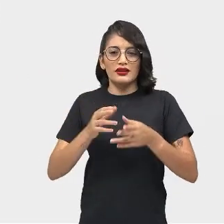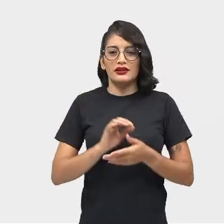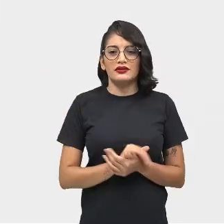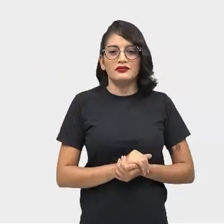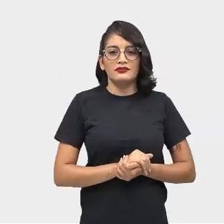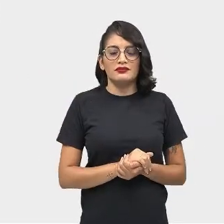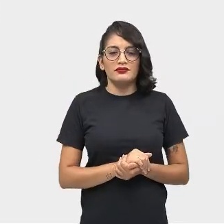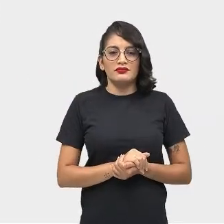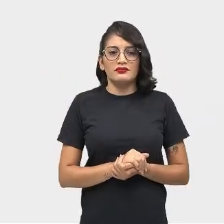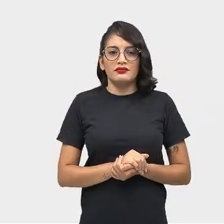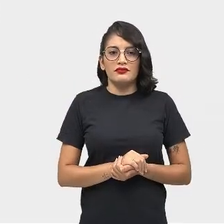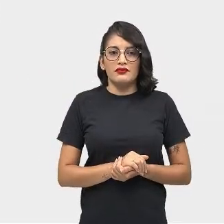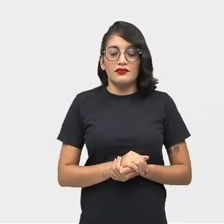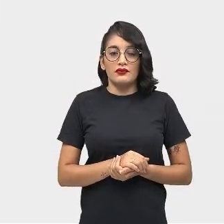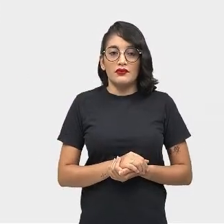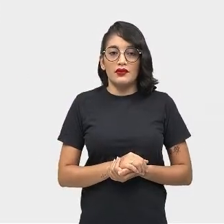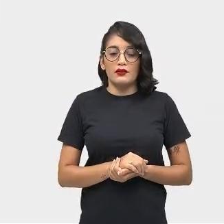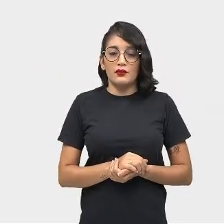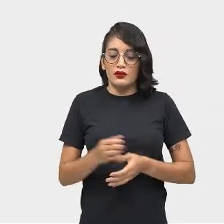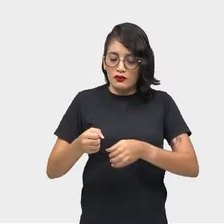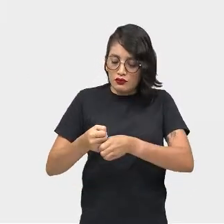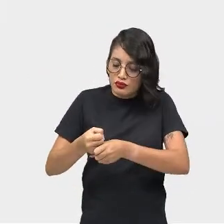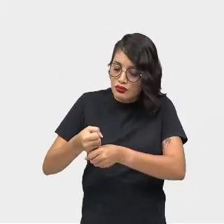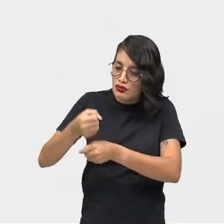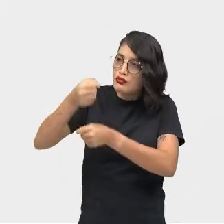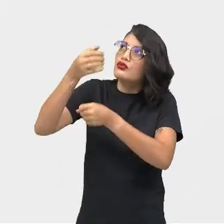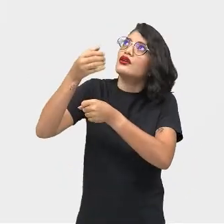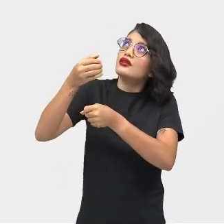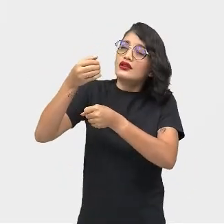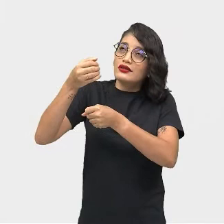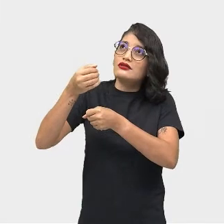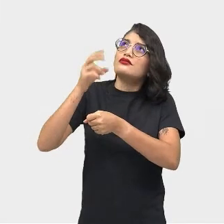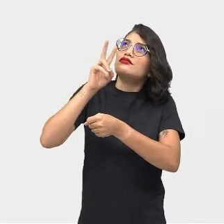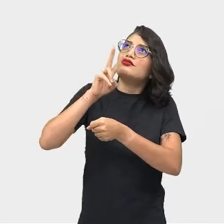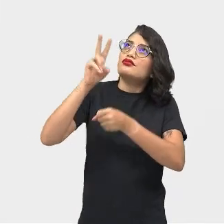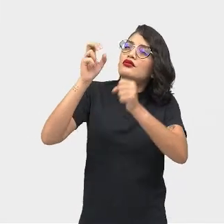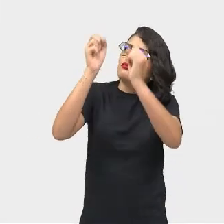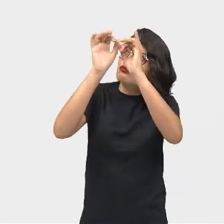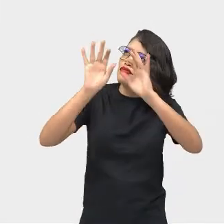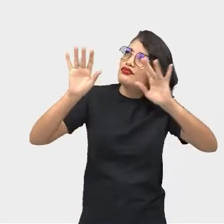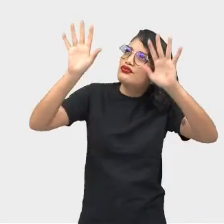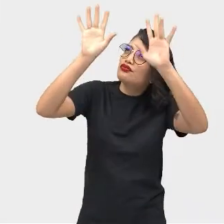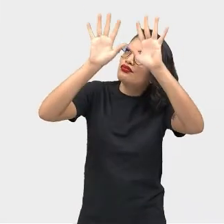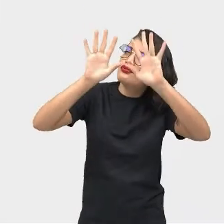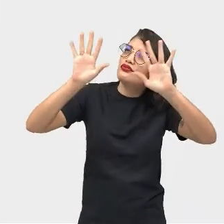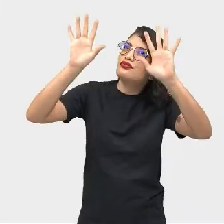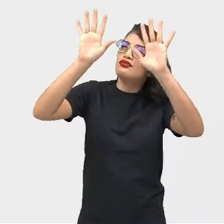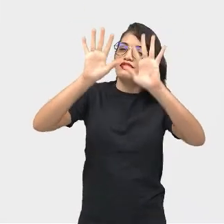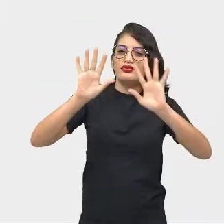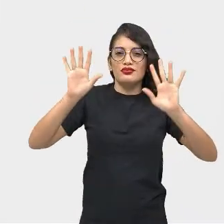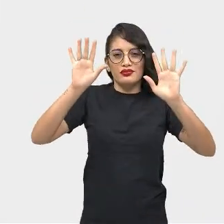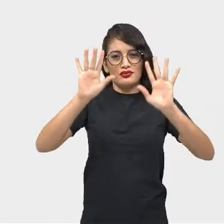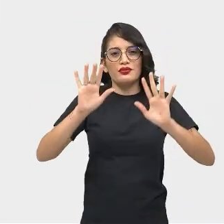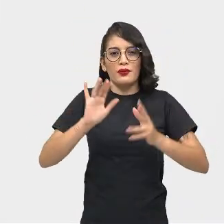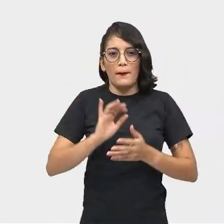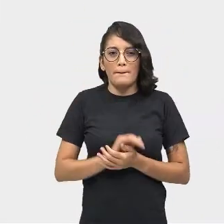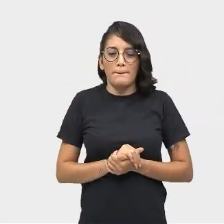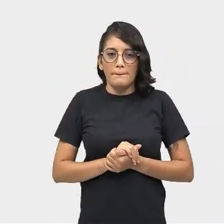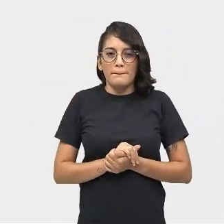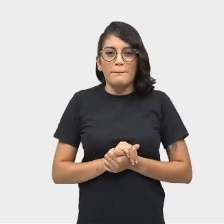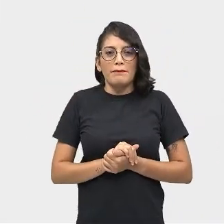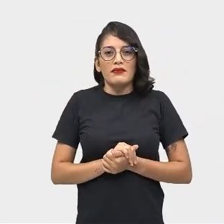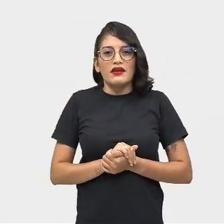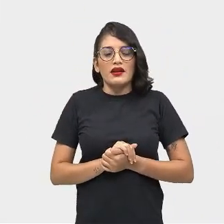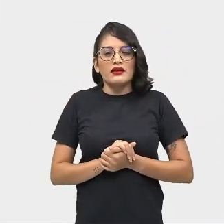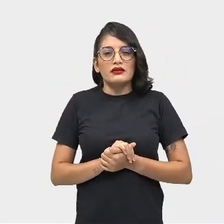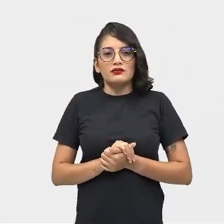Então, abriu a sombrinha, deslumbrada pelo brilho de um agosto iminente,